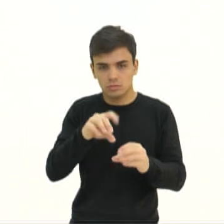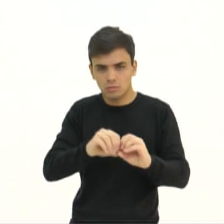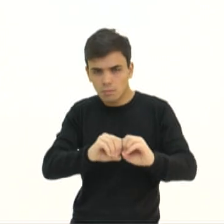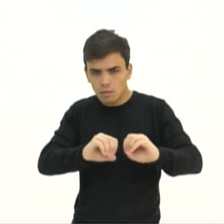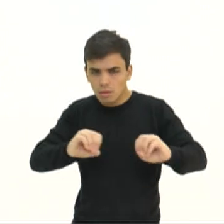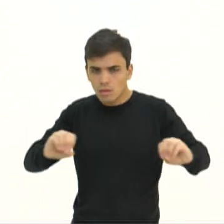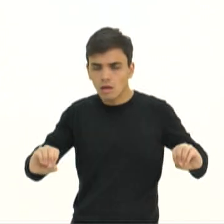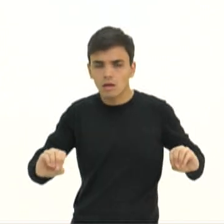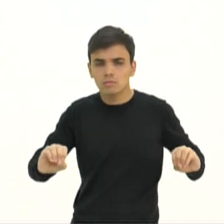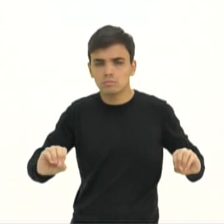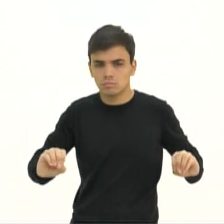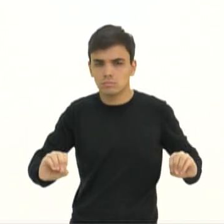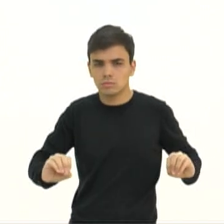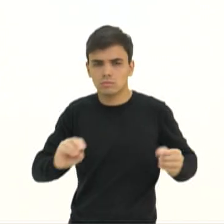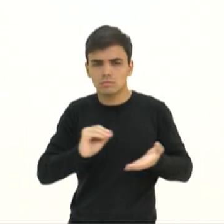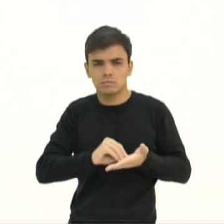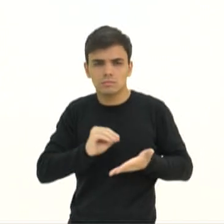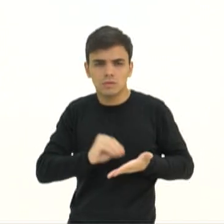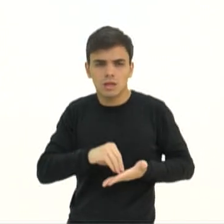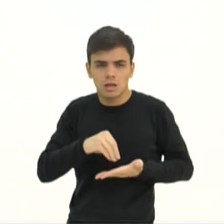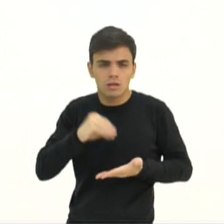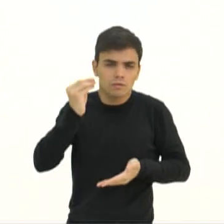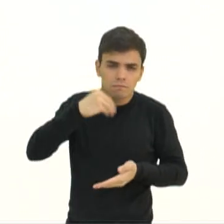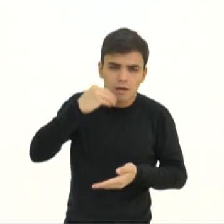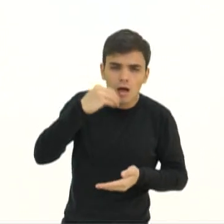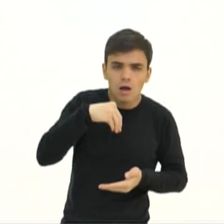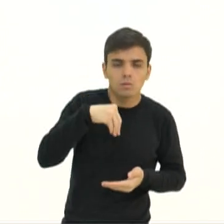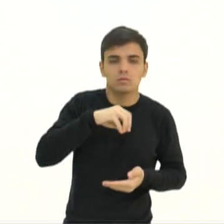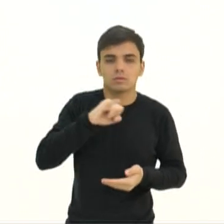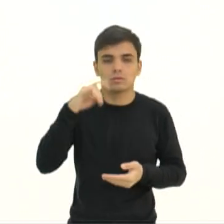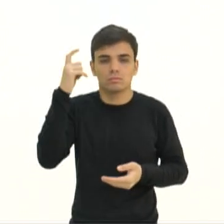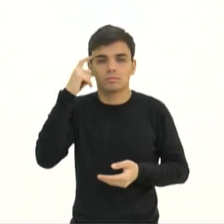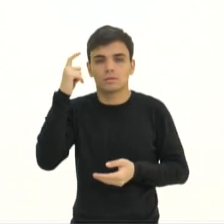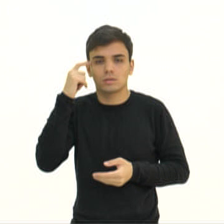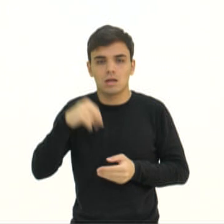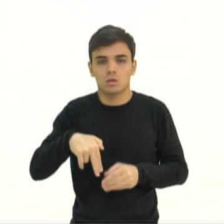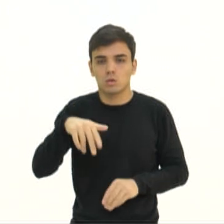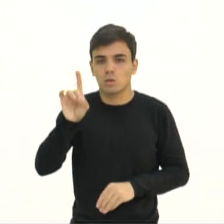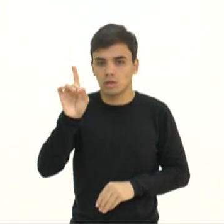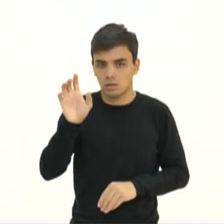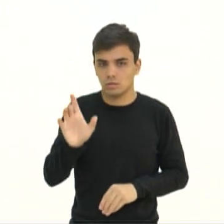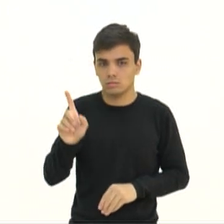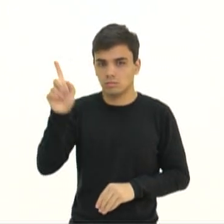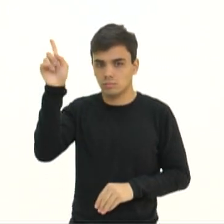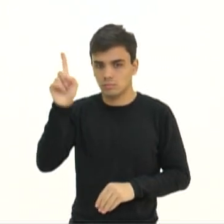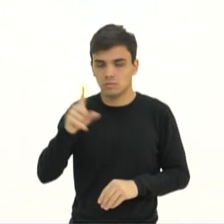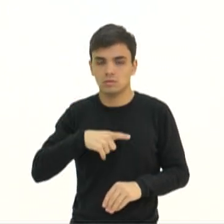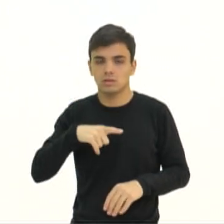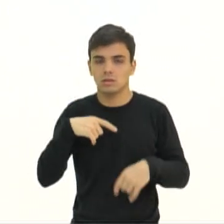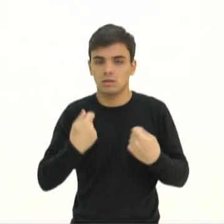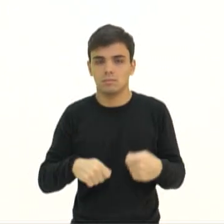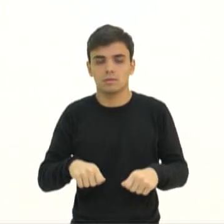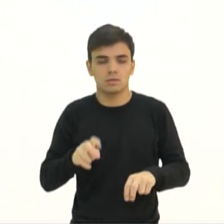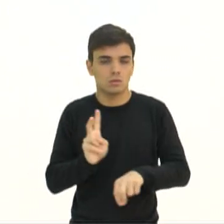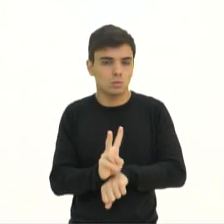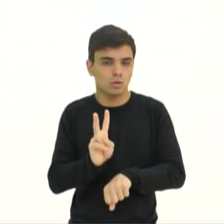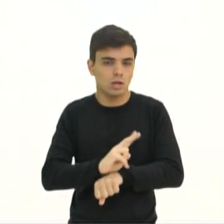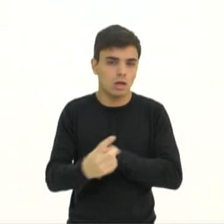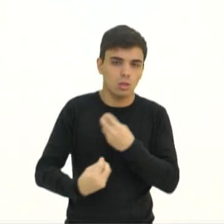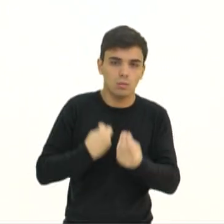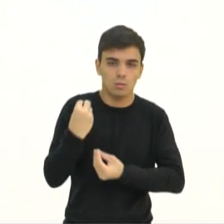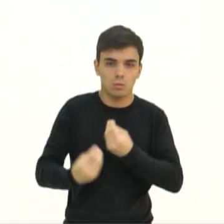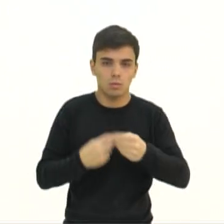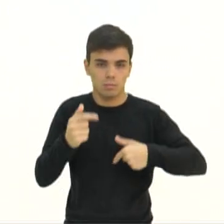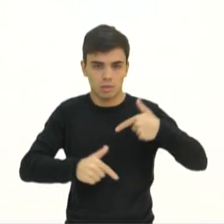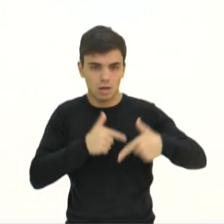que são as áreas mais frágeis se eu pensar na região Nordeste ali. Daí a necessidade do cuidado, da forma como as